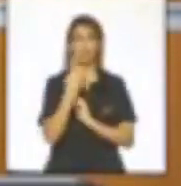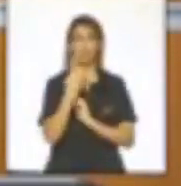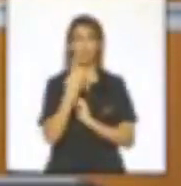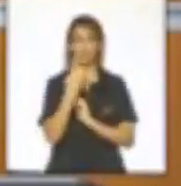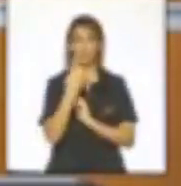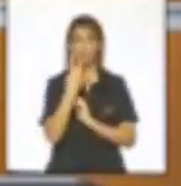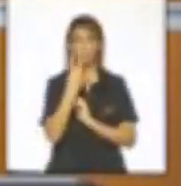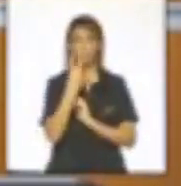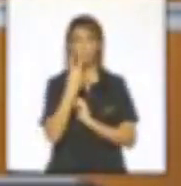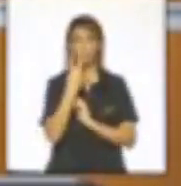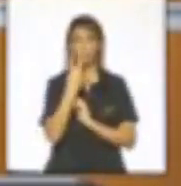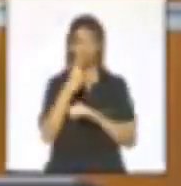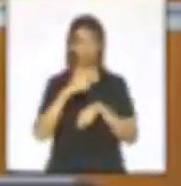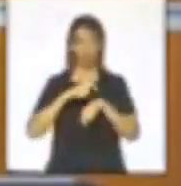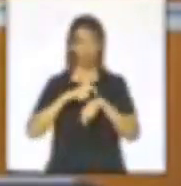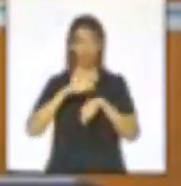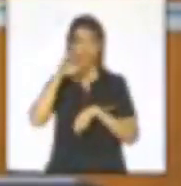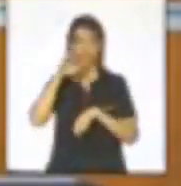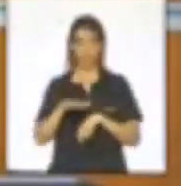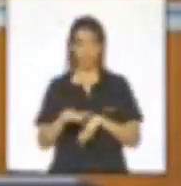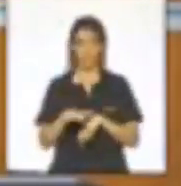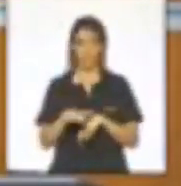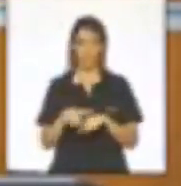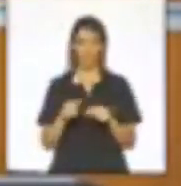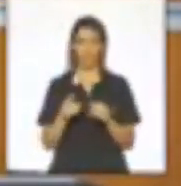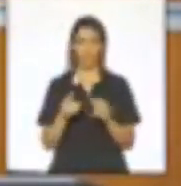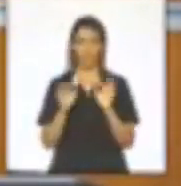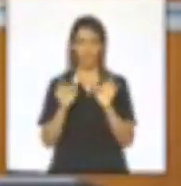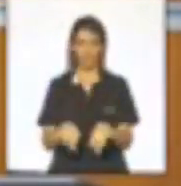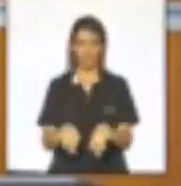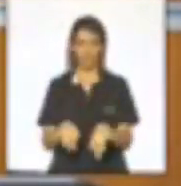agora, a aula vai terminar